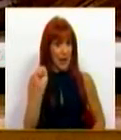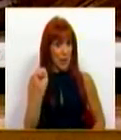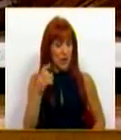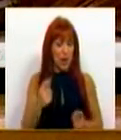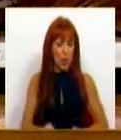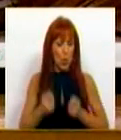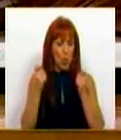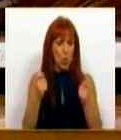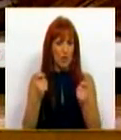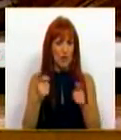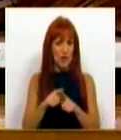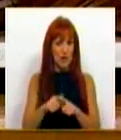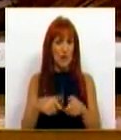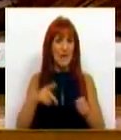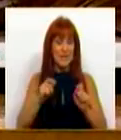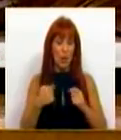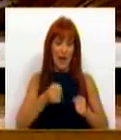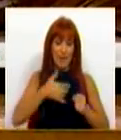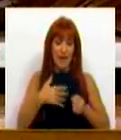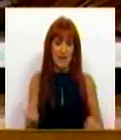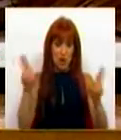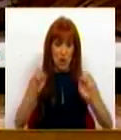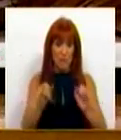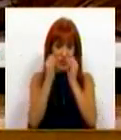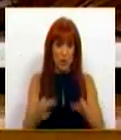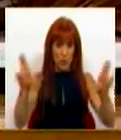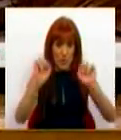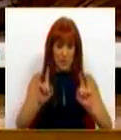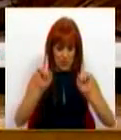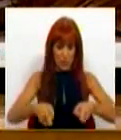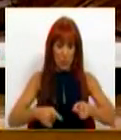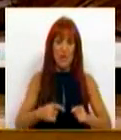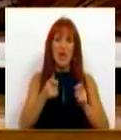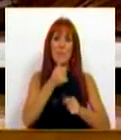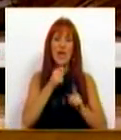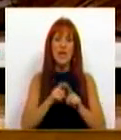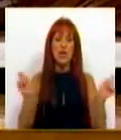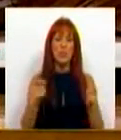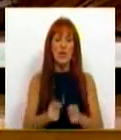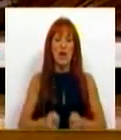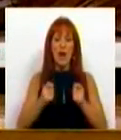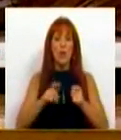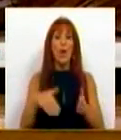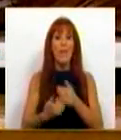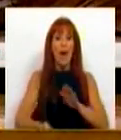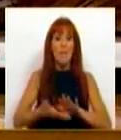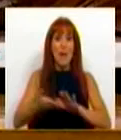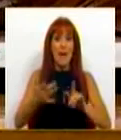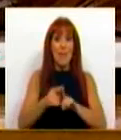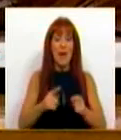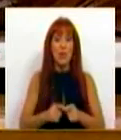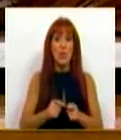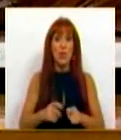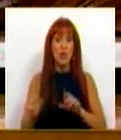para o investimento em startups. As medidas de promoção do investimento estendem-se à aceleração dos fundos